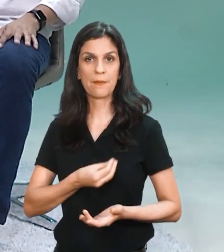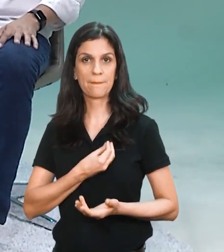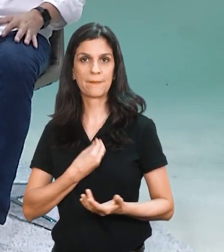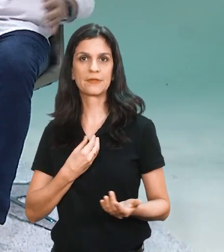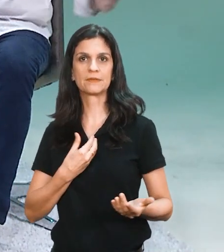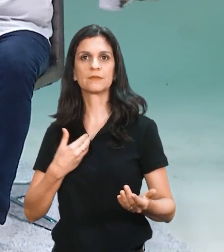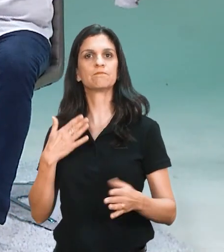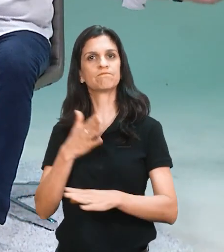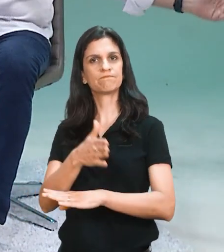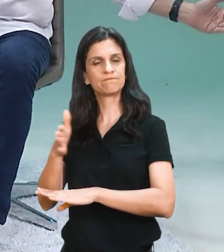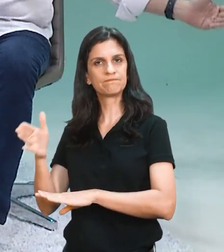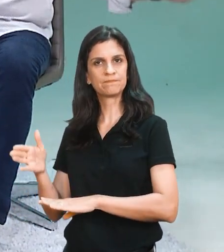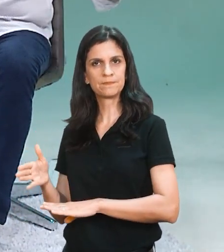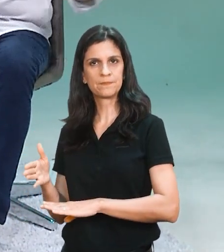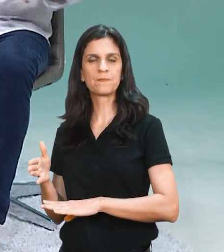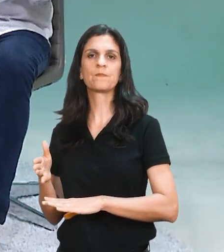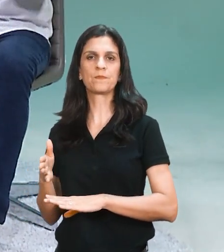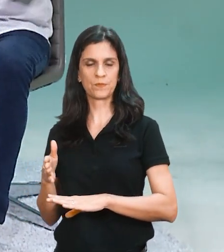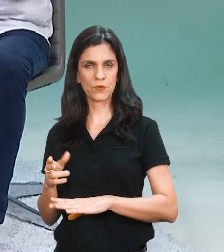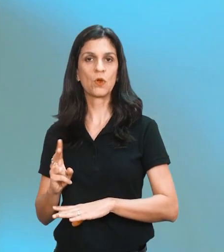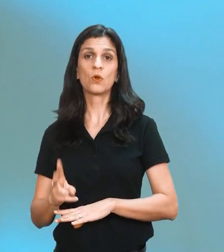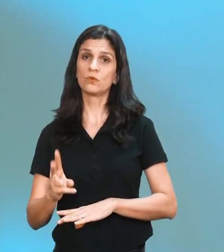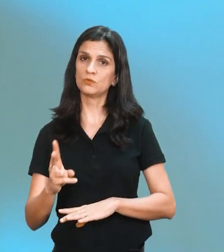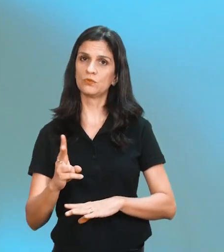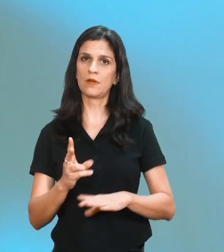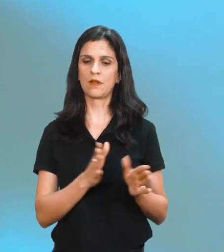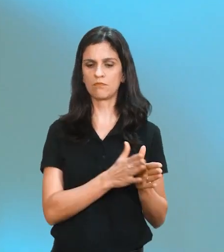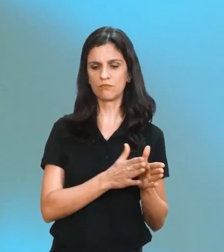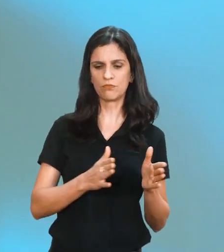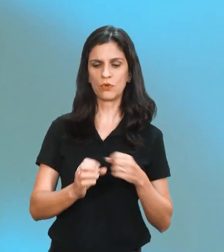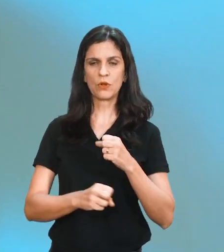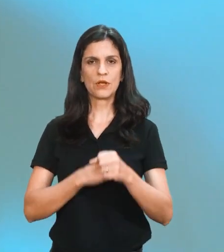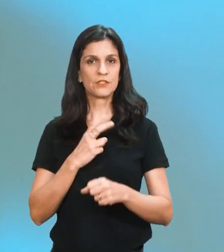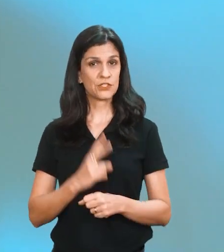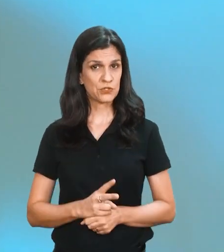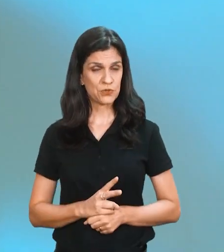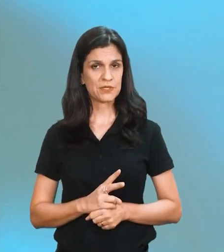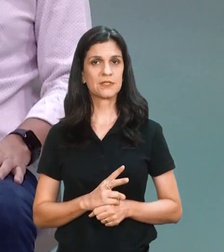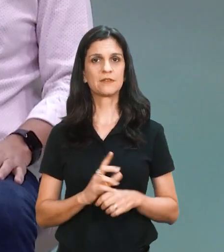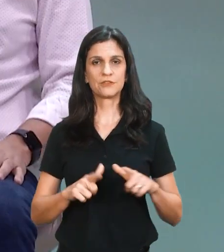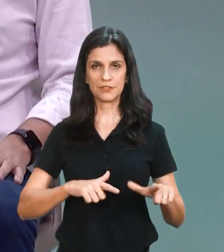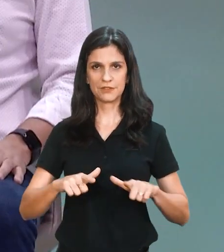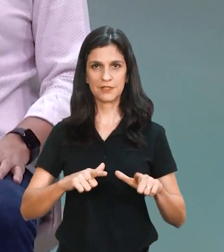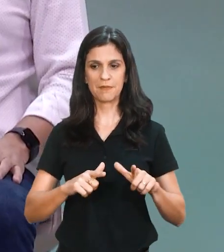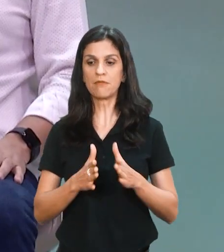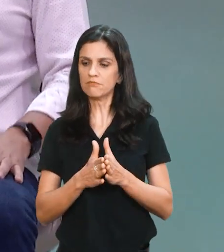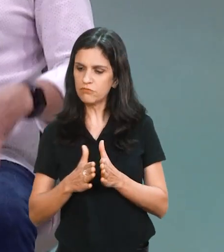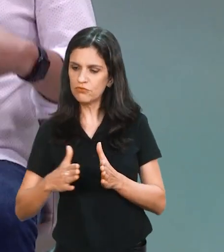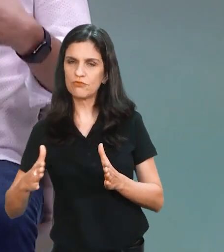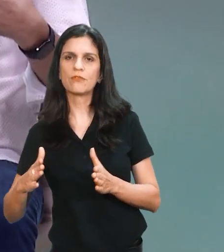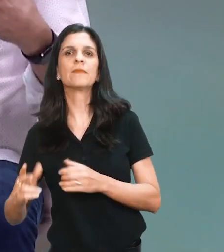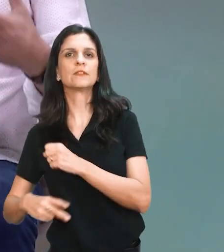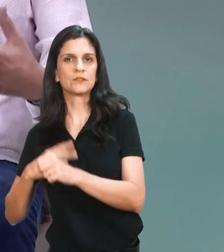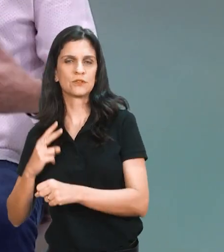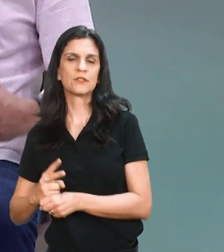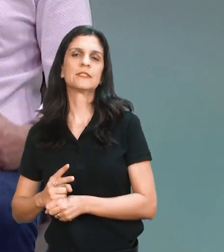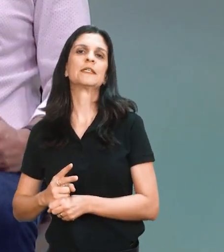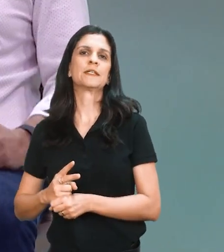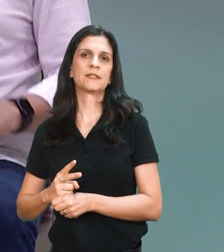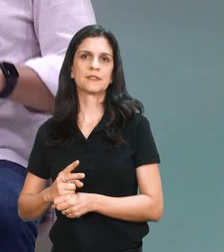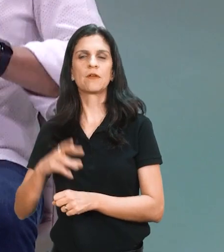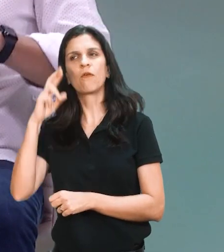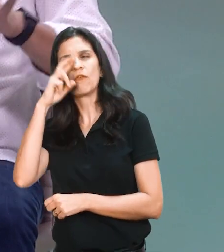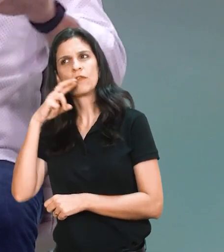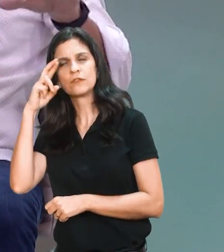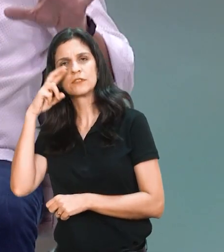maneira atuante que eu fiz nos 2 anos, eu vou só dar continuidade a esse trabalho. Fiscalizando, a gente tem feito um trabalho